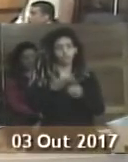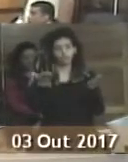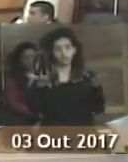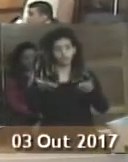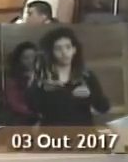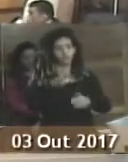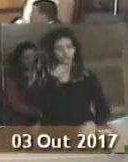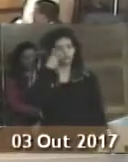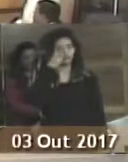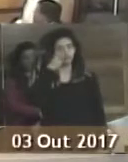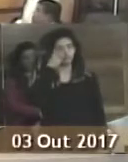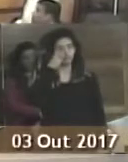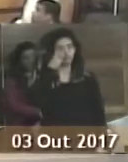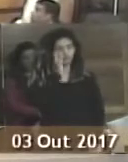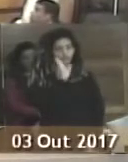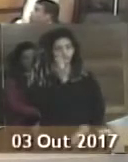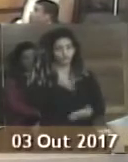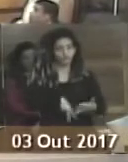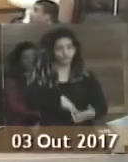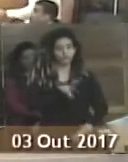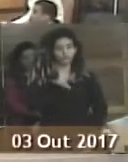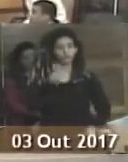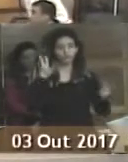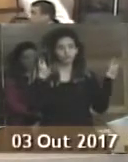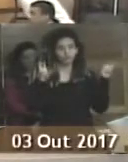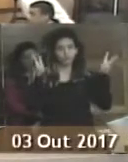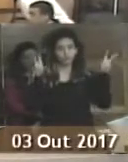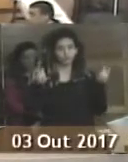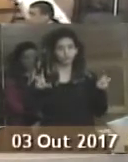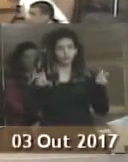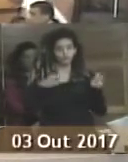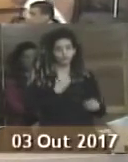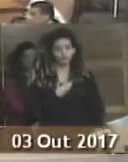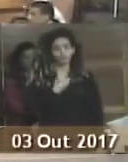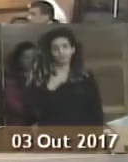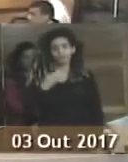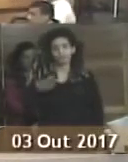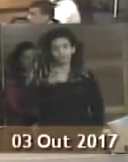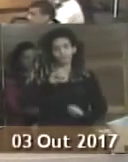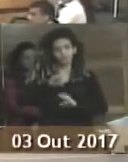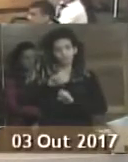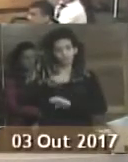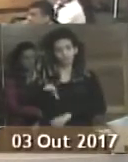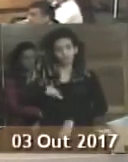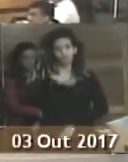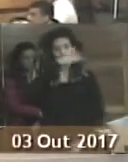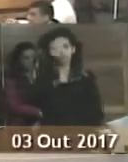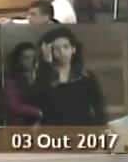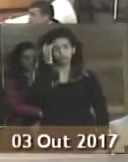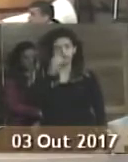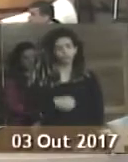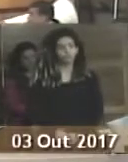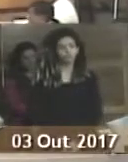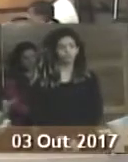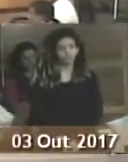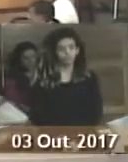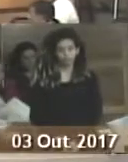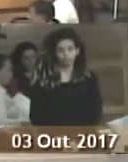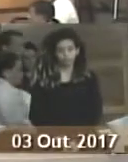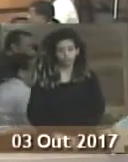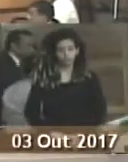vereadores, ora lido no expediente, que dispõe sobre a medalha de mérito educacional professor Júlio César Laranjeiras.